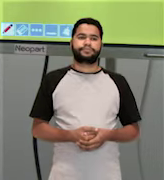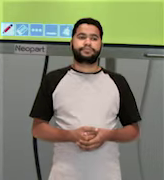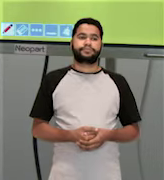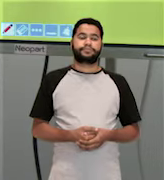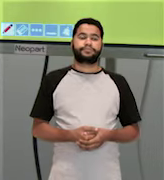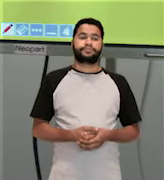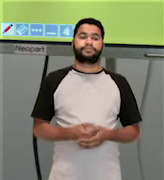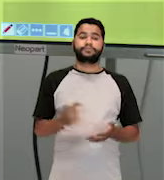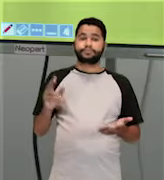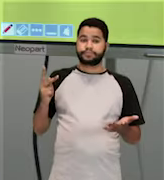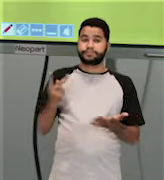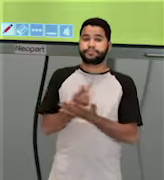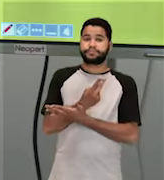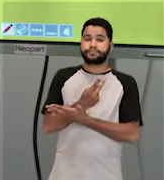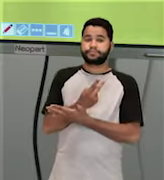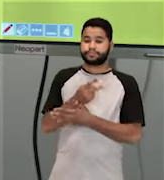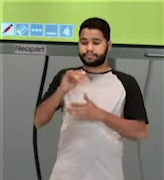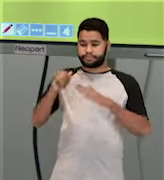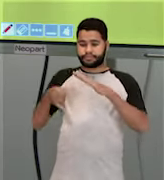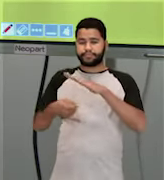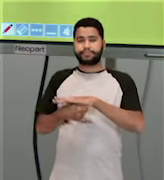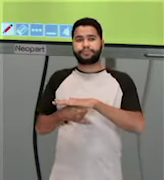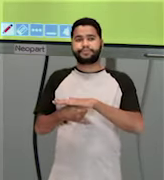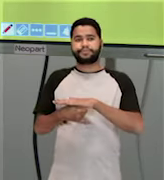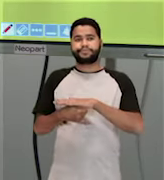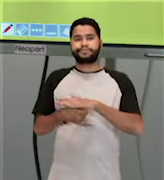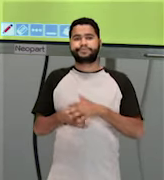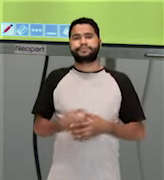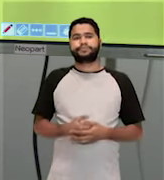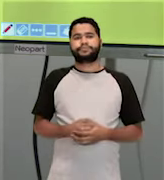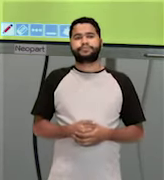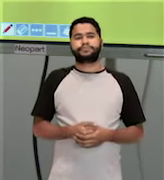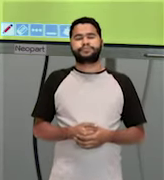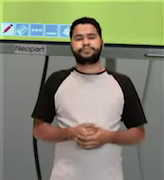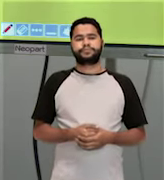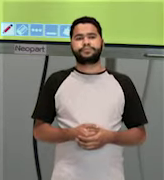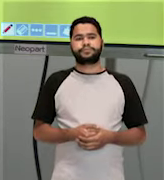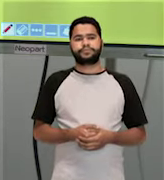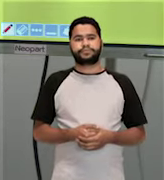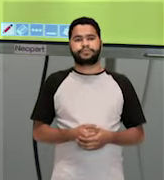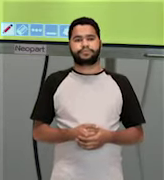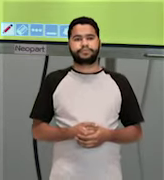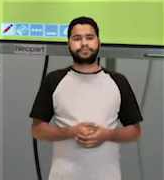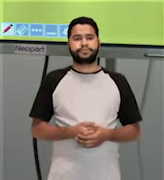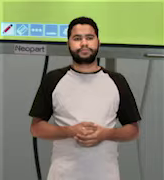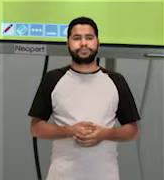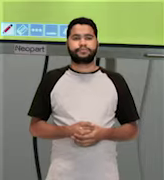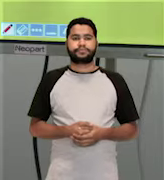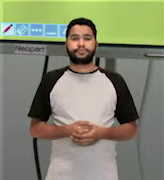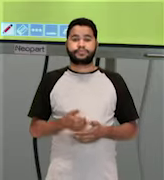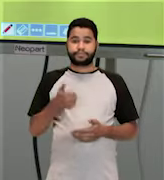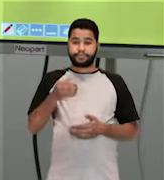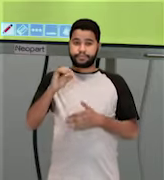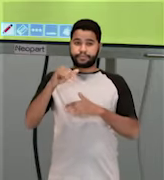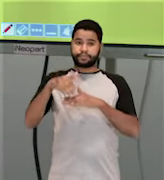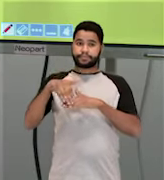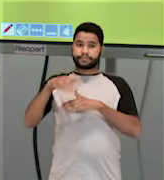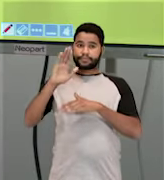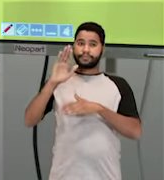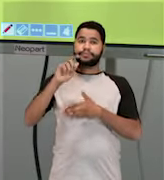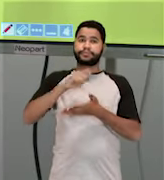Nas situações em que o denominador, tá, que é essa parte de baixo, é maior que 10,